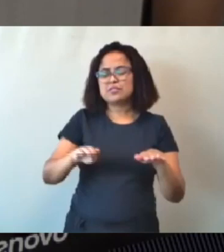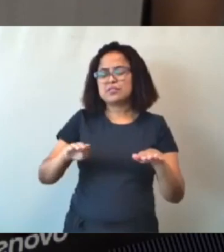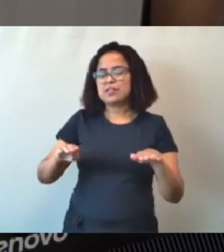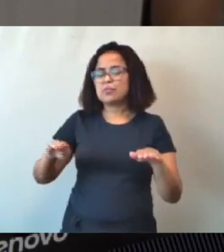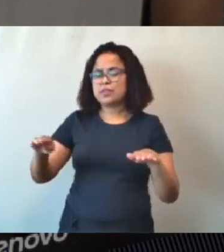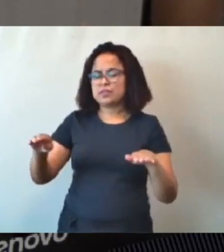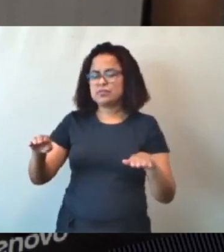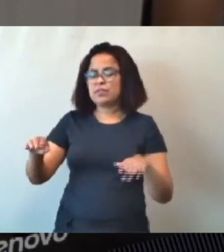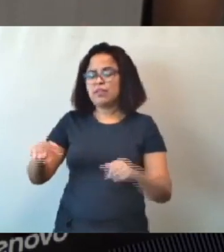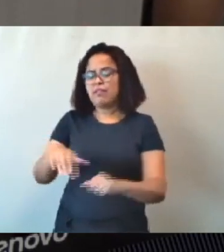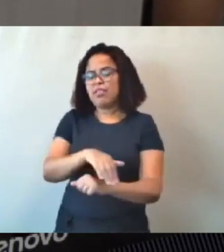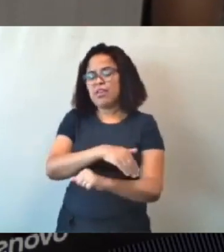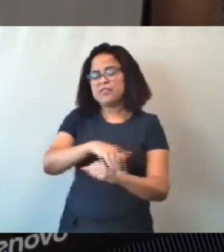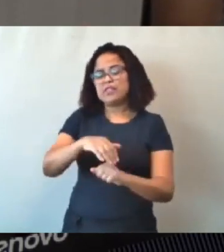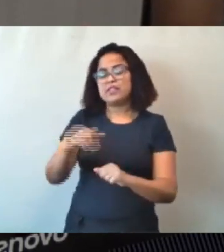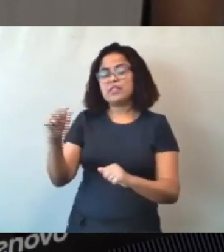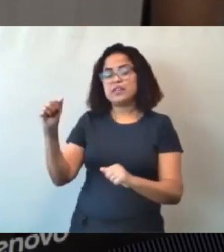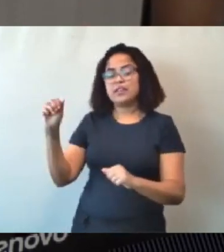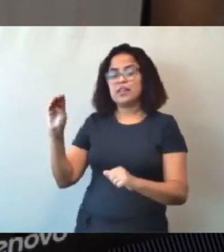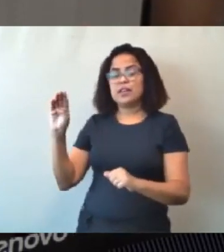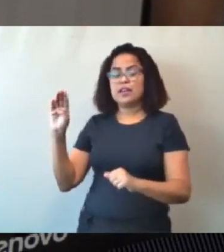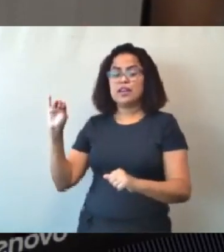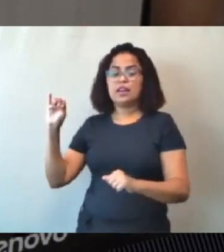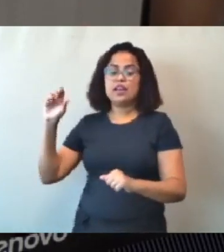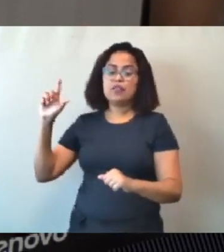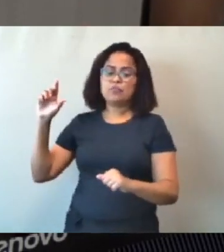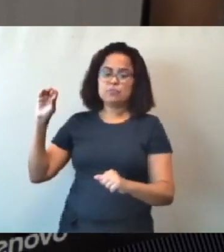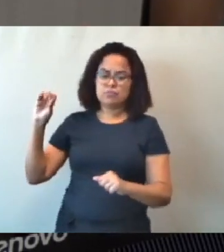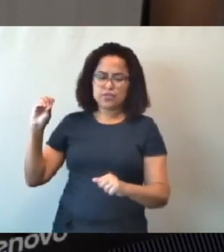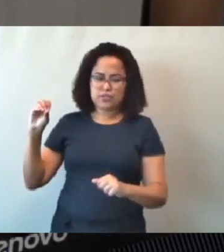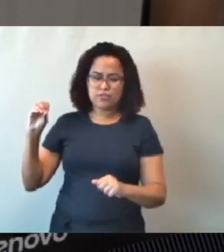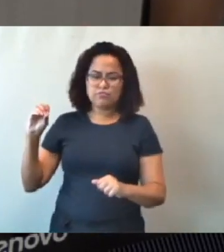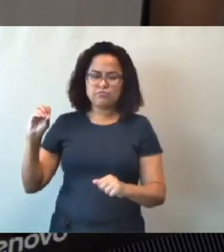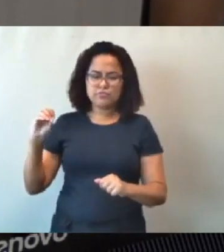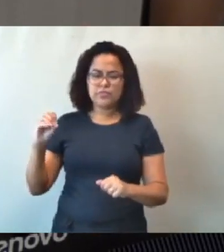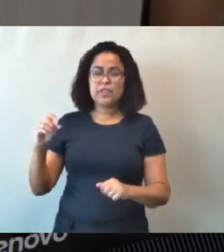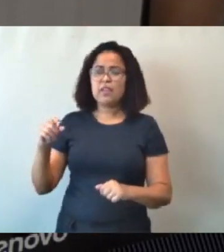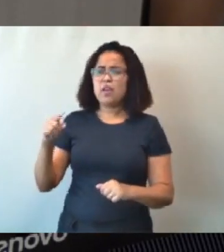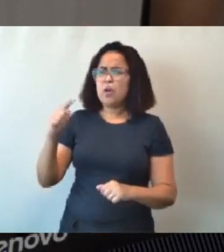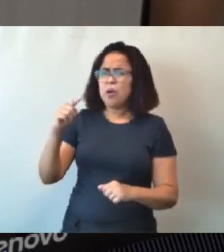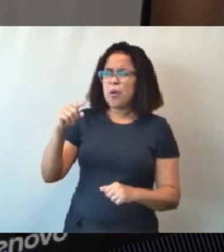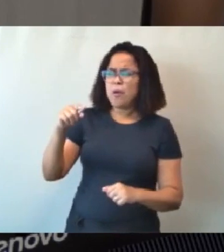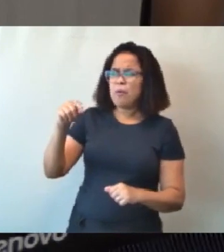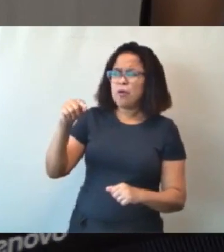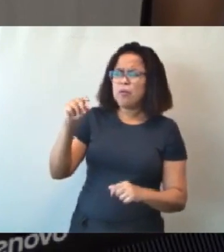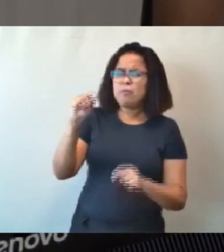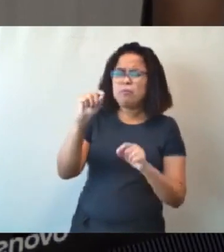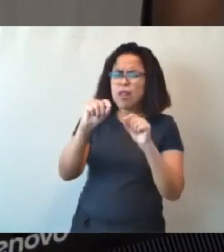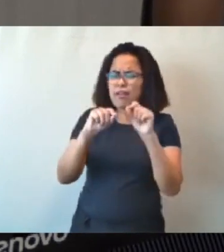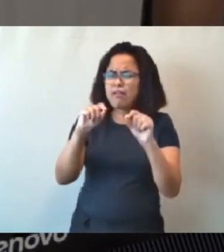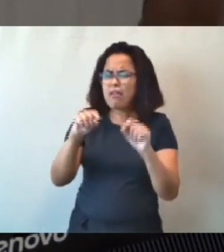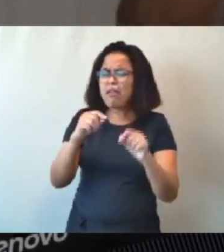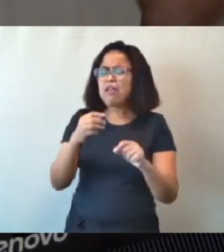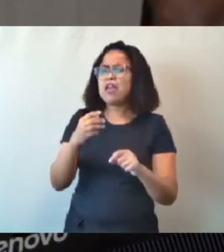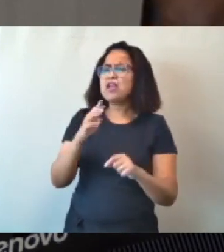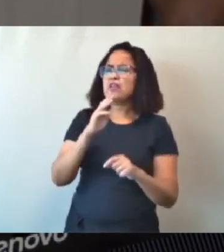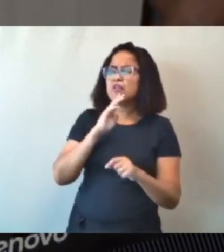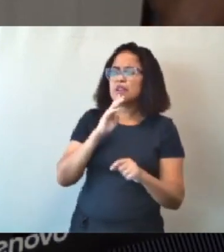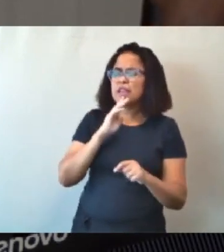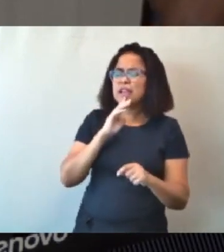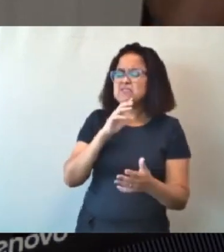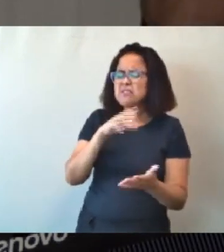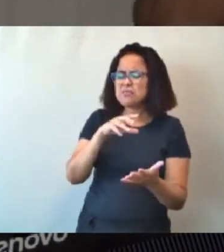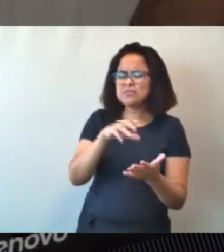que, para quem conhece a Abílio Machado aqui, a gente sabe que ali é um centro comercial, que eu vou te falar, viu, é o que ele